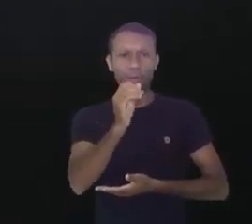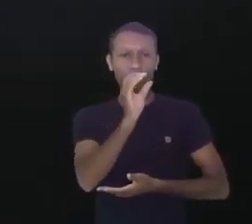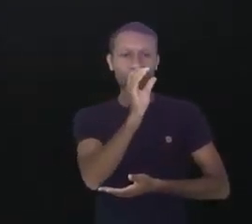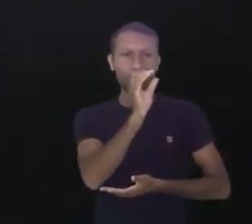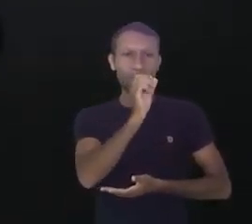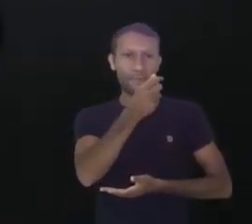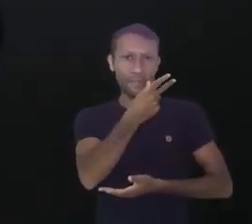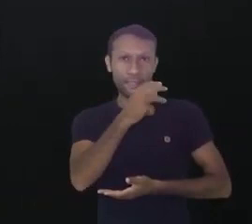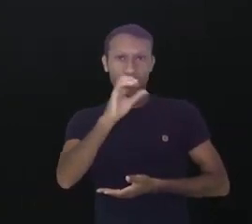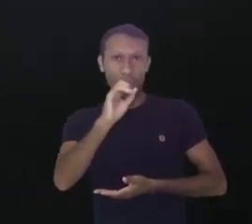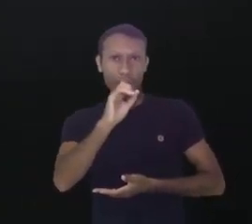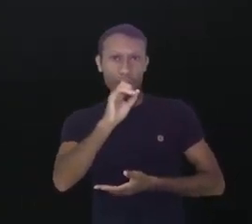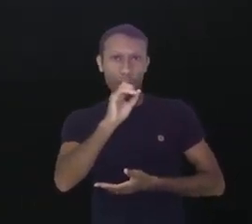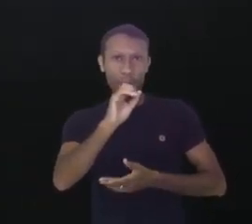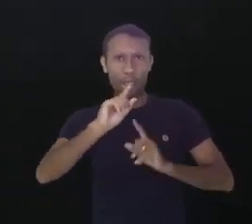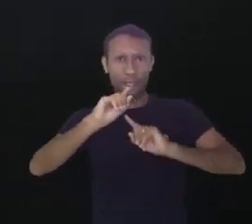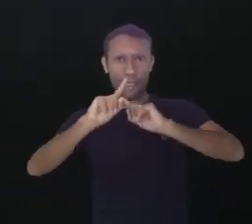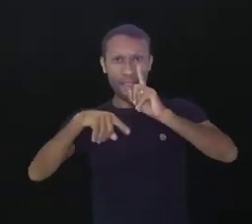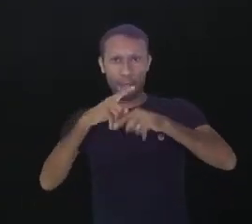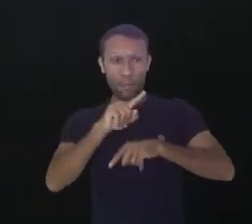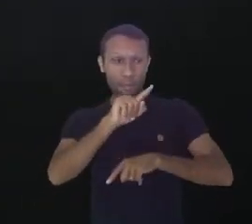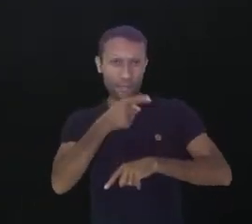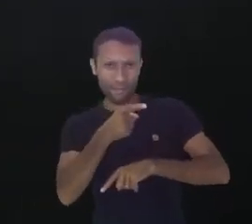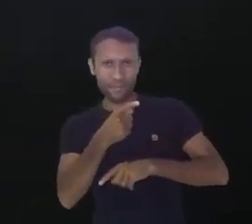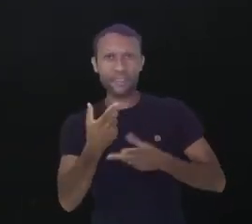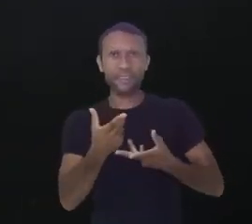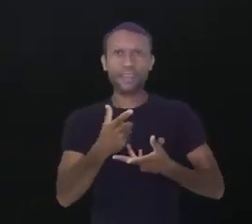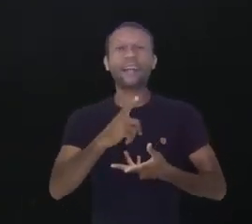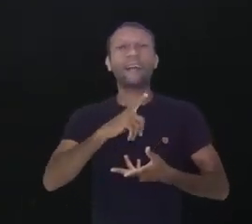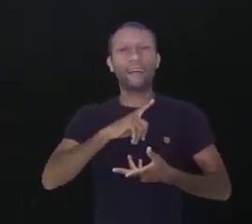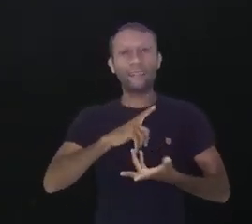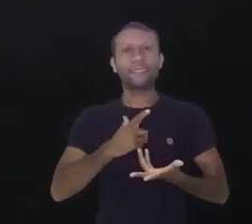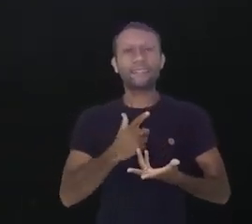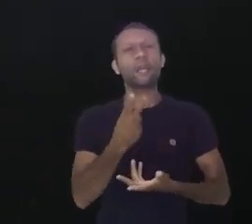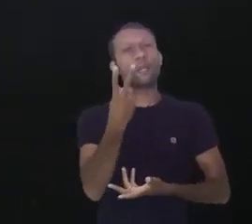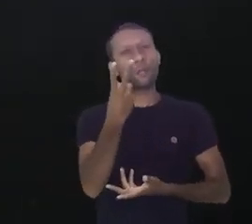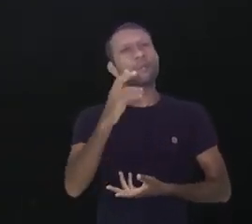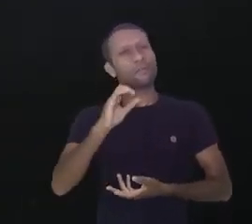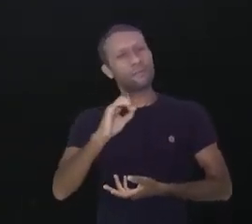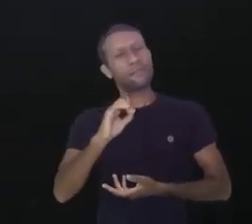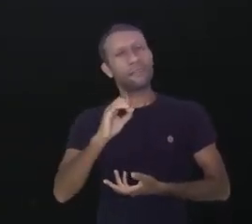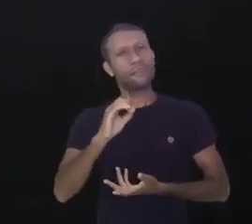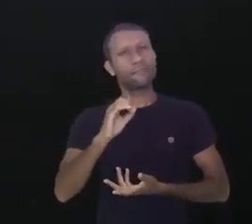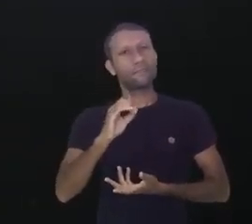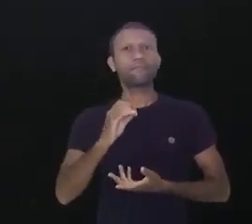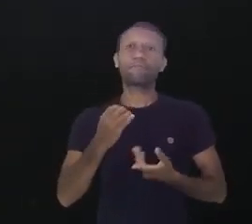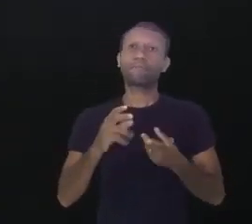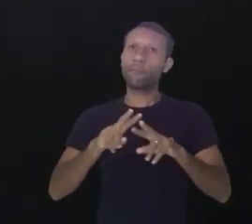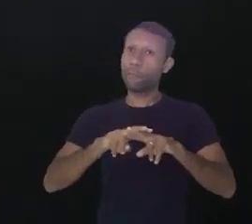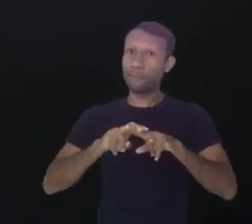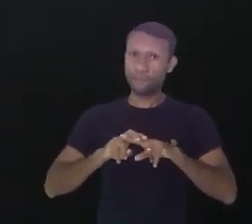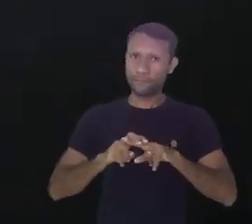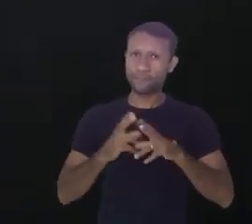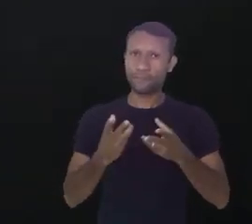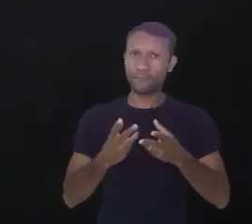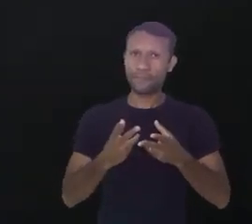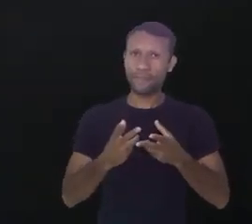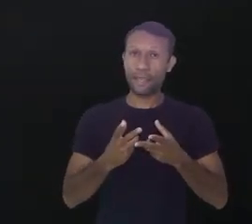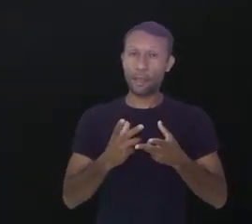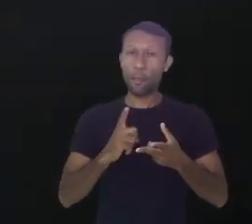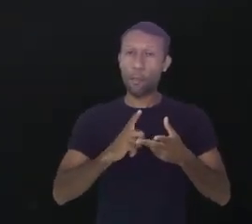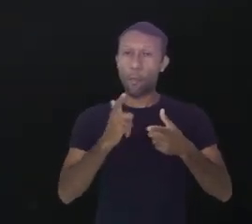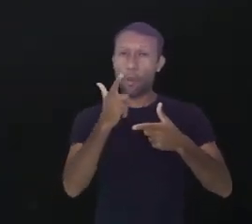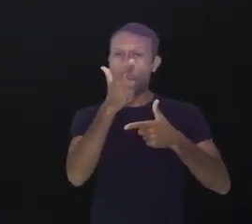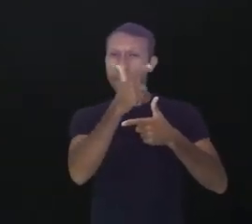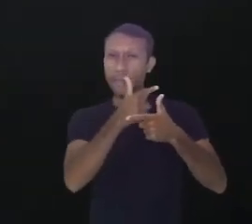casas decimais, automaticamente o teu denominador possuirá dois zeros. Logo, então, eu tenho aqui